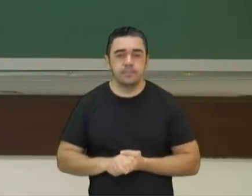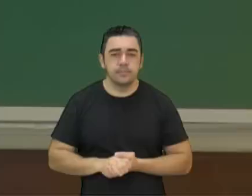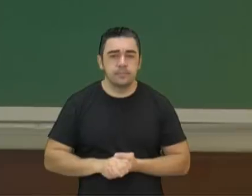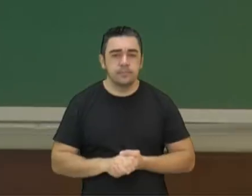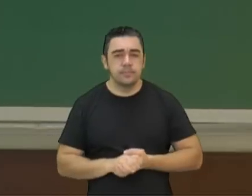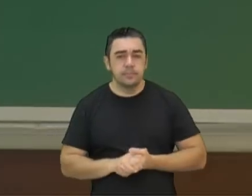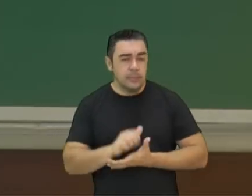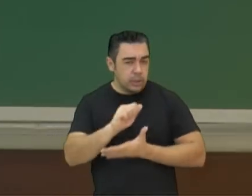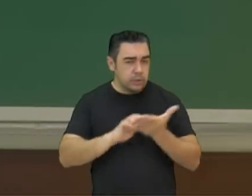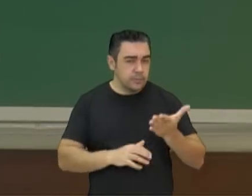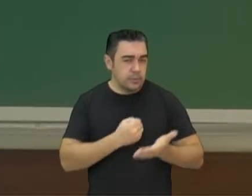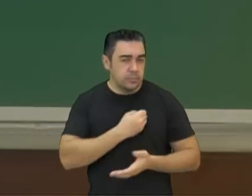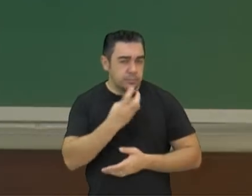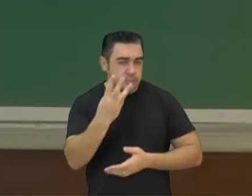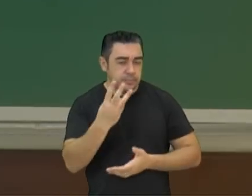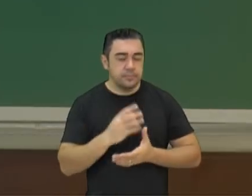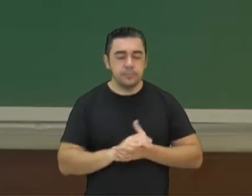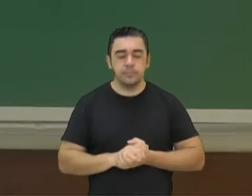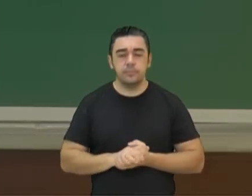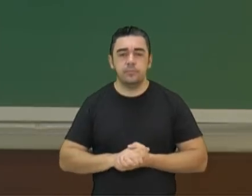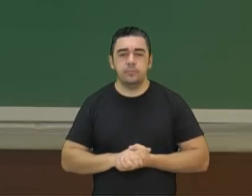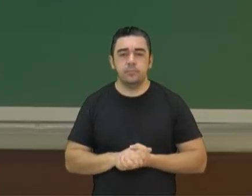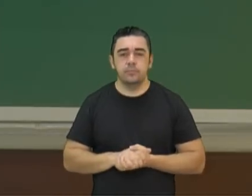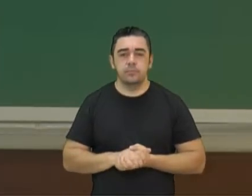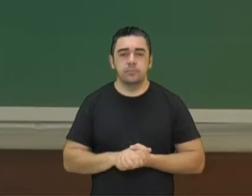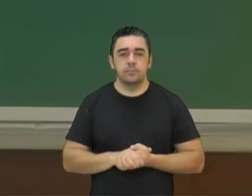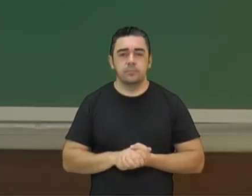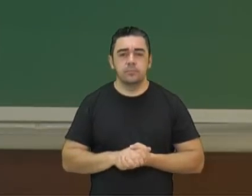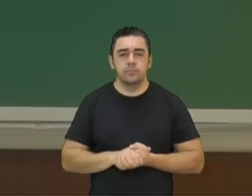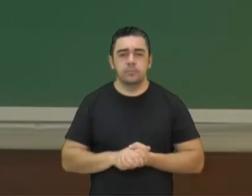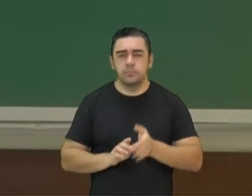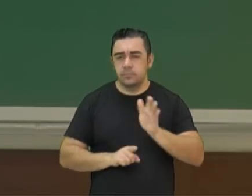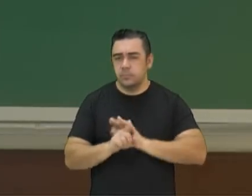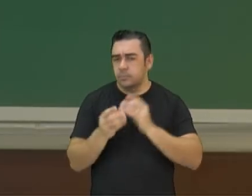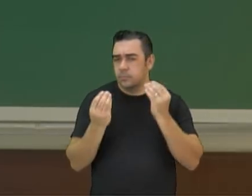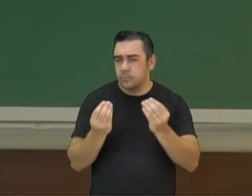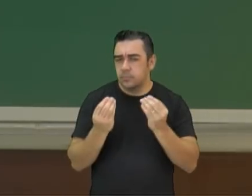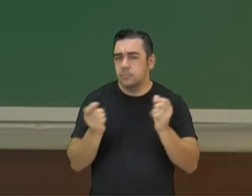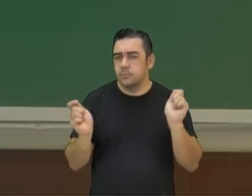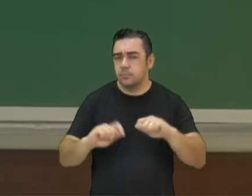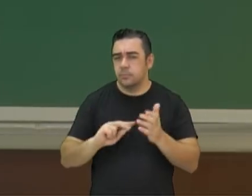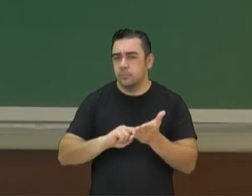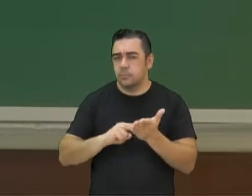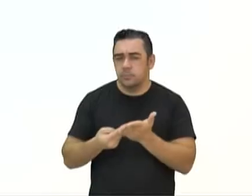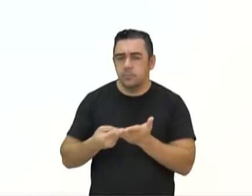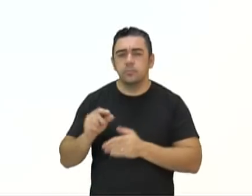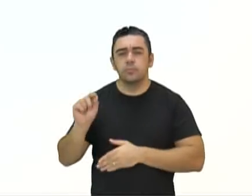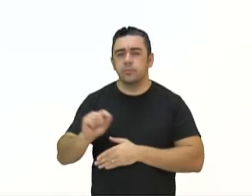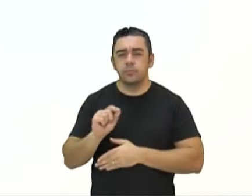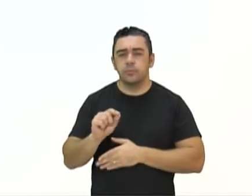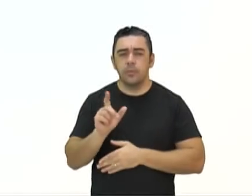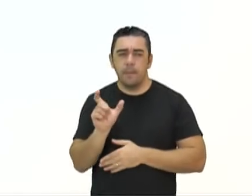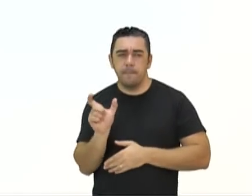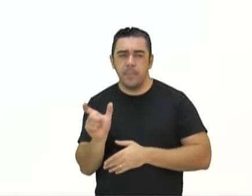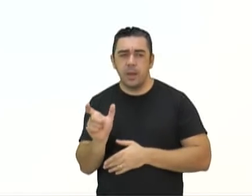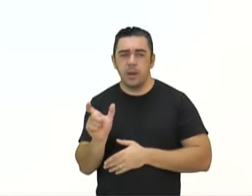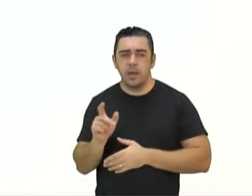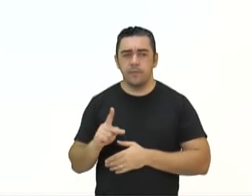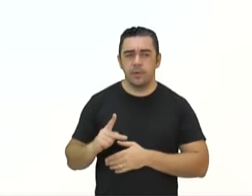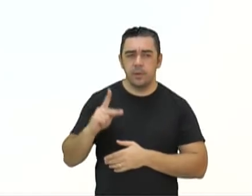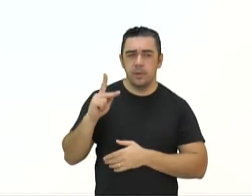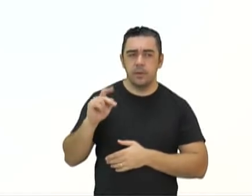Para a nossa atividade 3, então, como podemos traduzir o termo kitesurf?